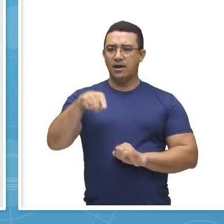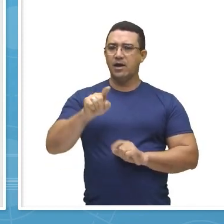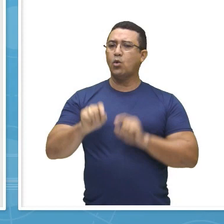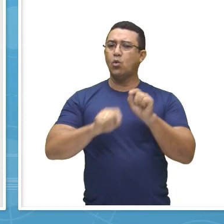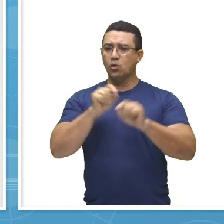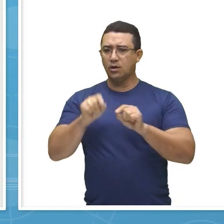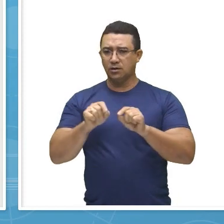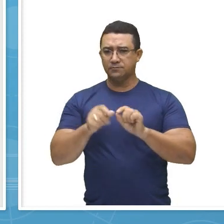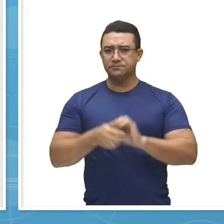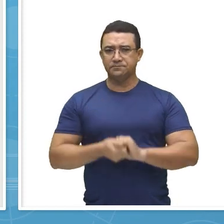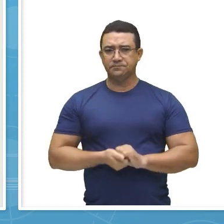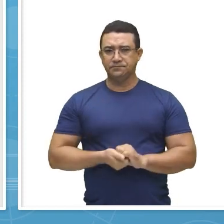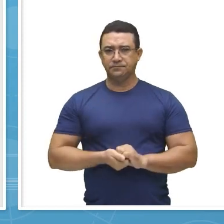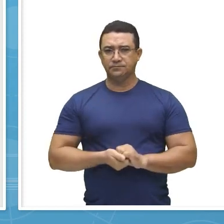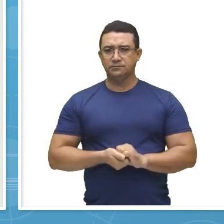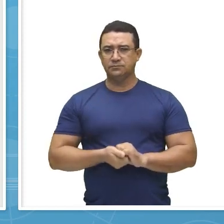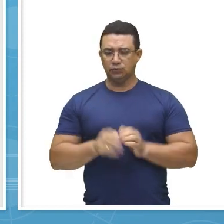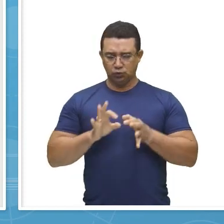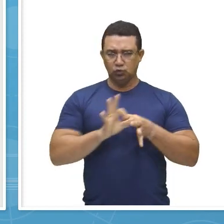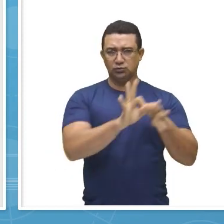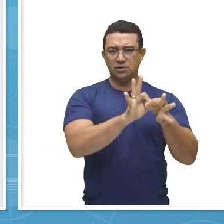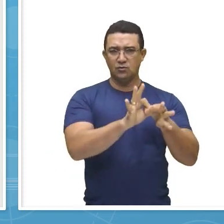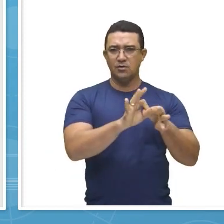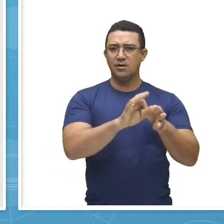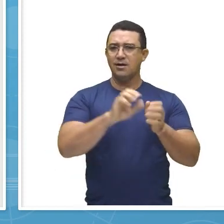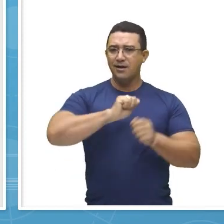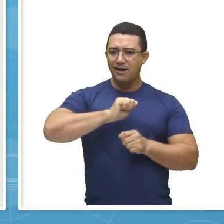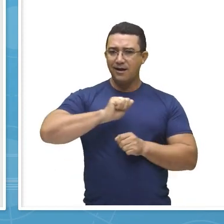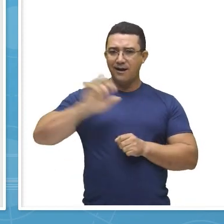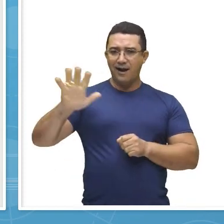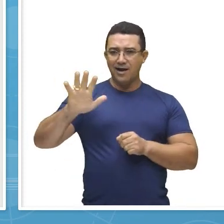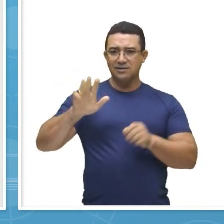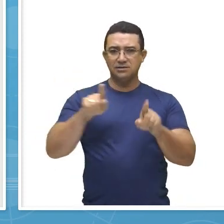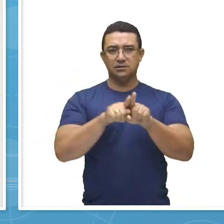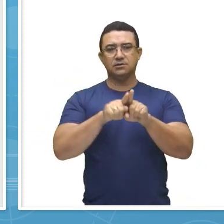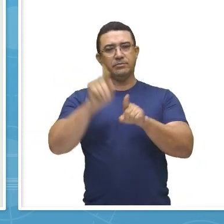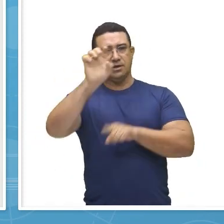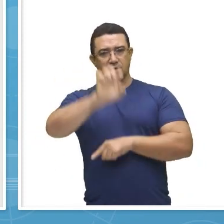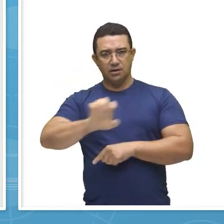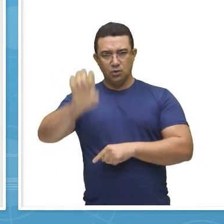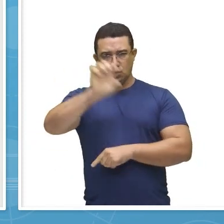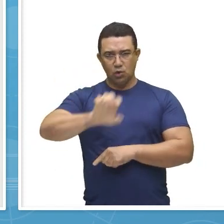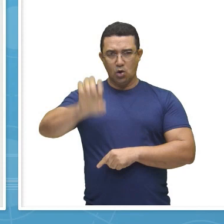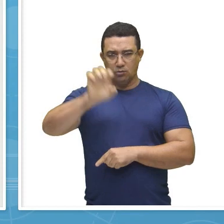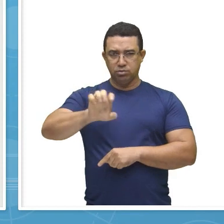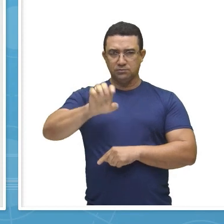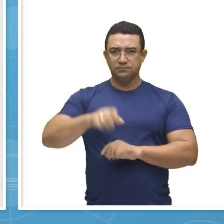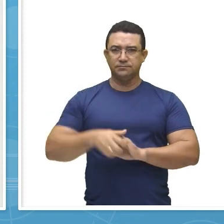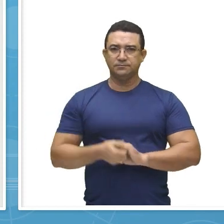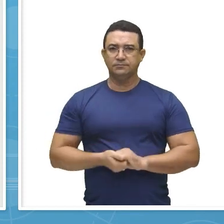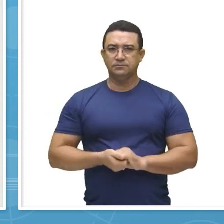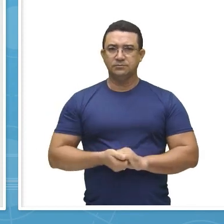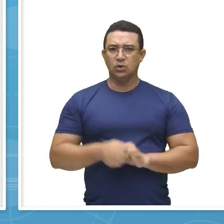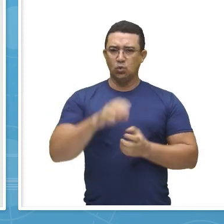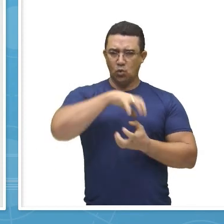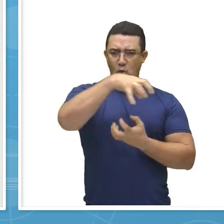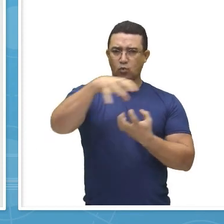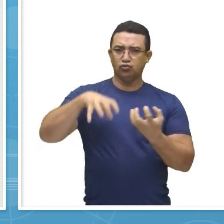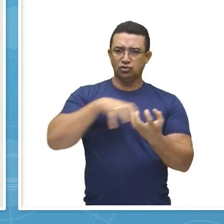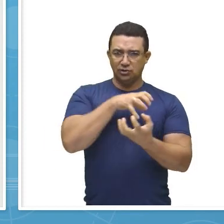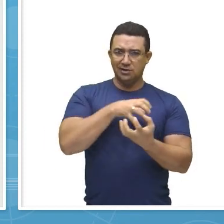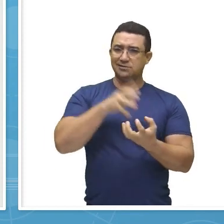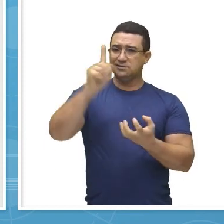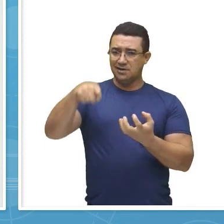denominação da junção de Ásia e Europa. Tá? Vale lembrar que esses continentes, eles